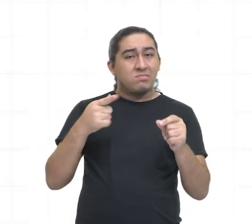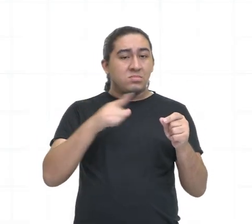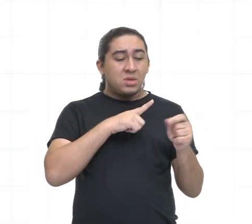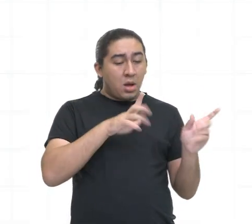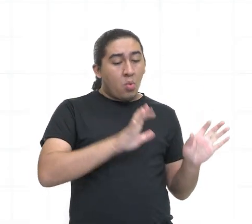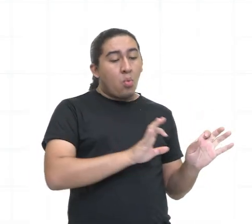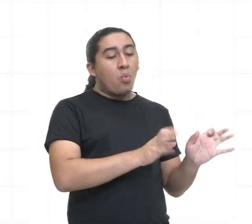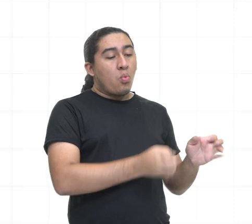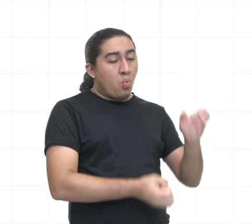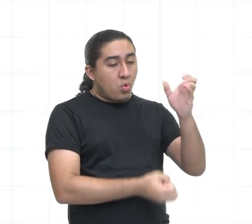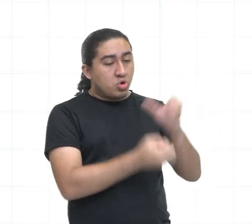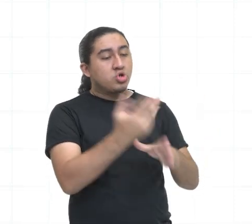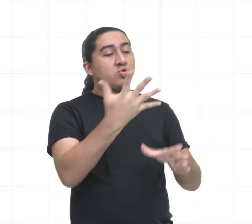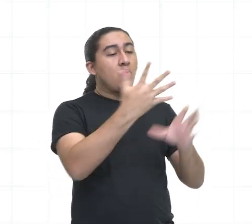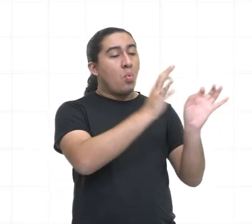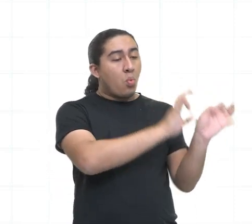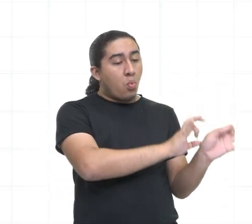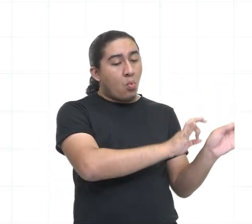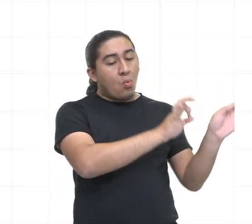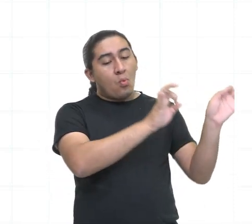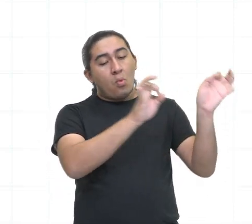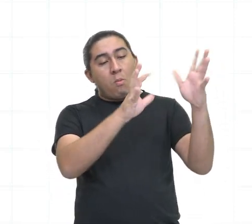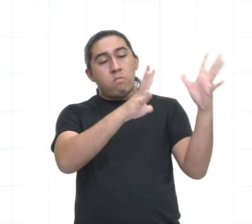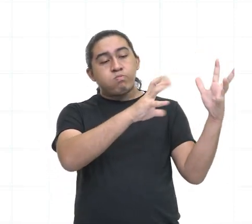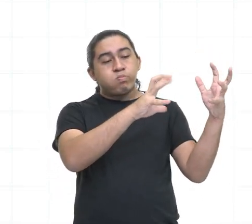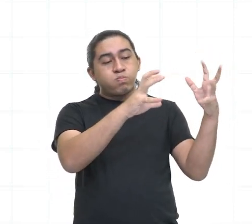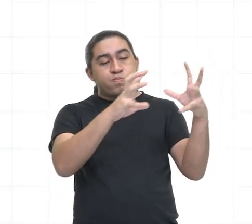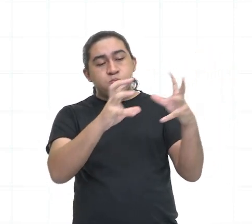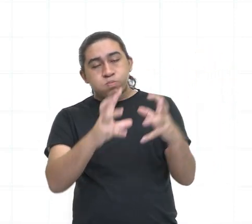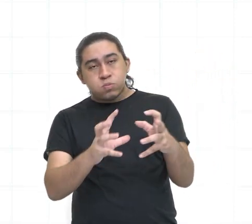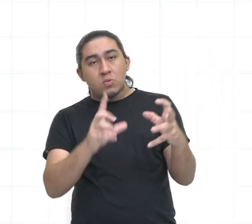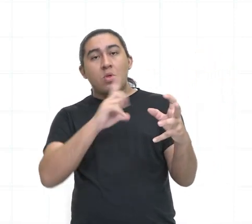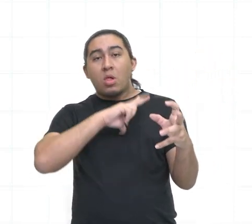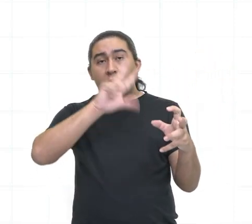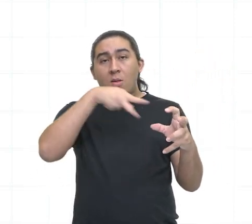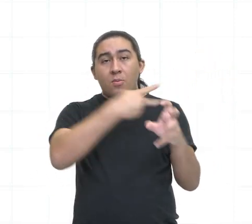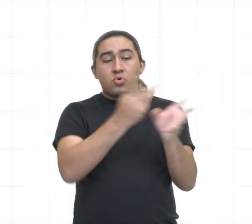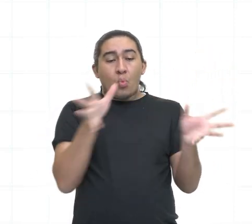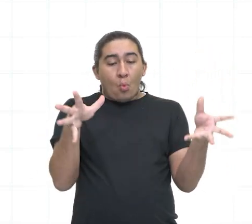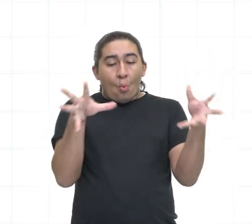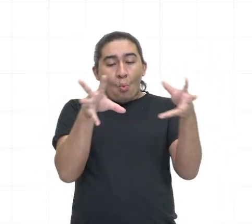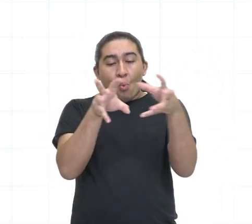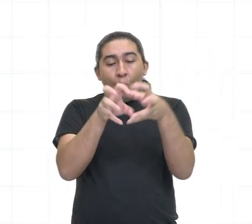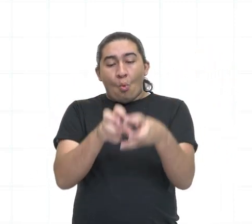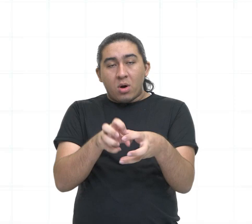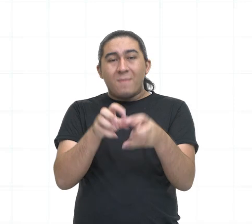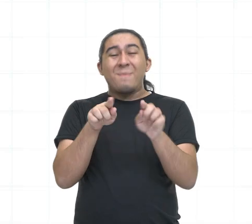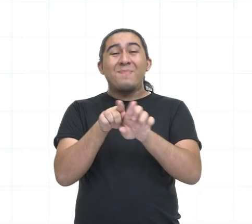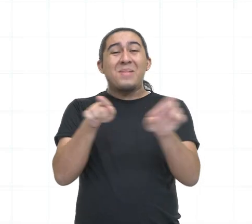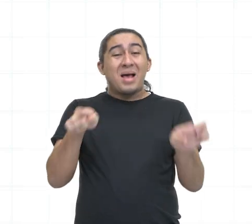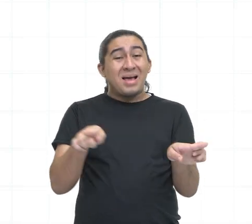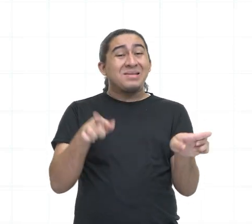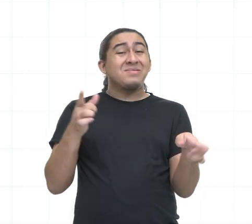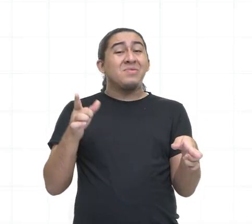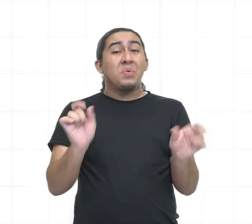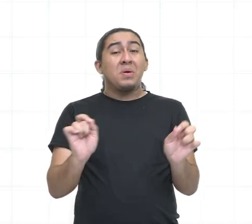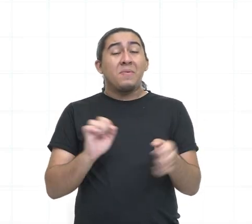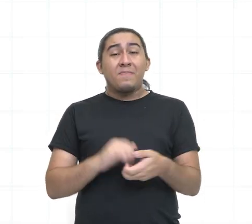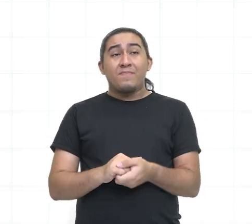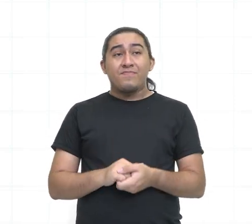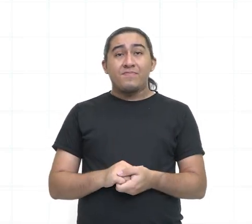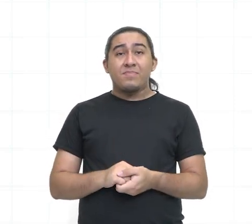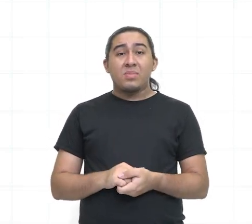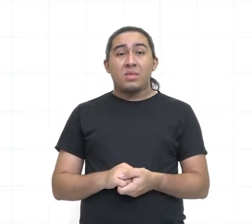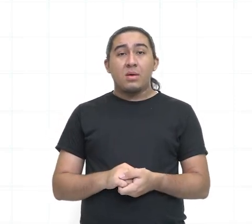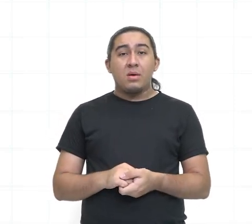processo de formação, foram ali uma nebulosa em determinado tempo, mas elas não chegaram a